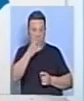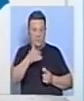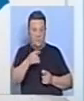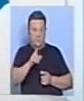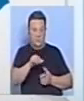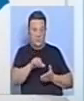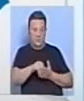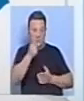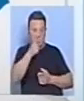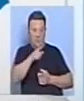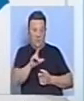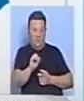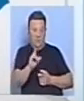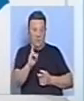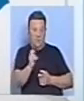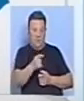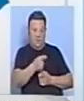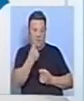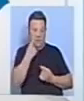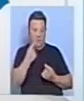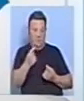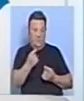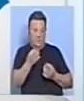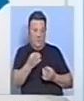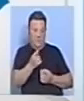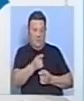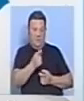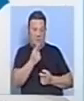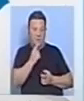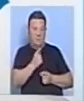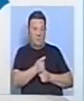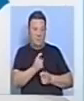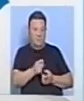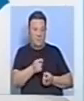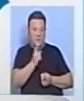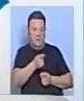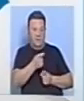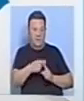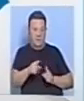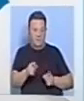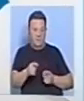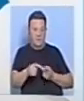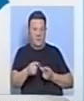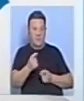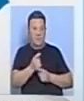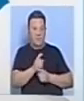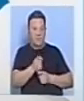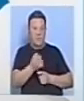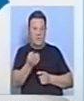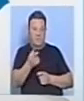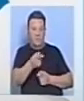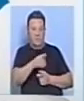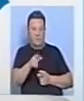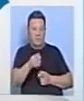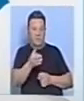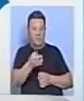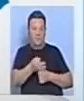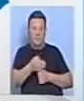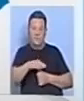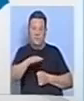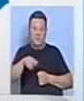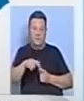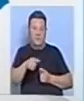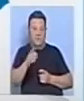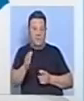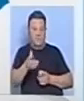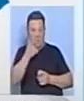no Centro Histórico de Loulé, mostrou precisamente a razão dessa diferença e a razão pela qual é dos festivais